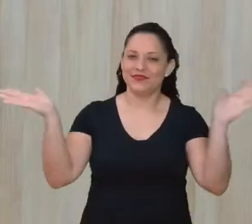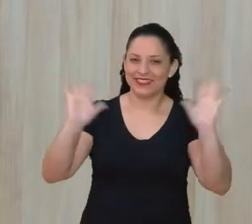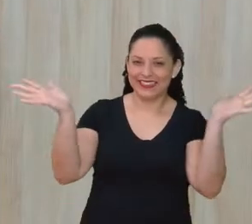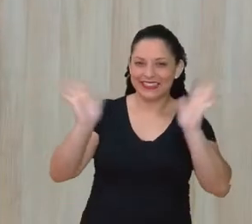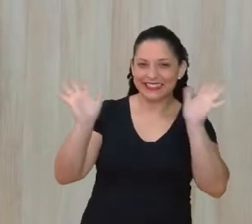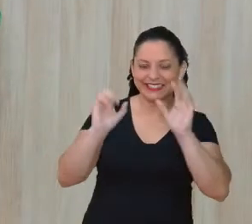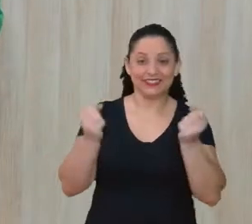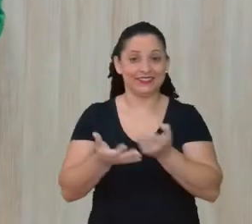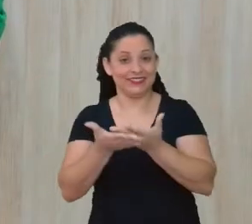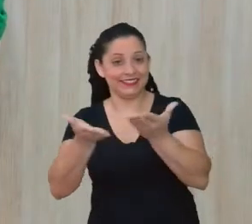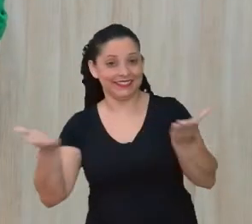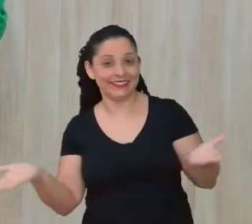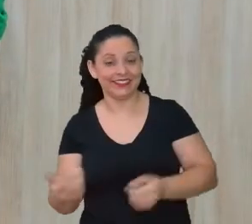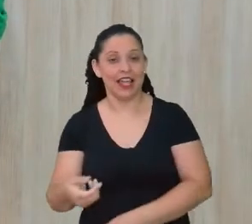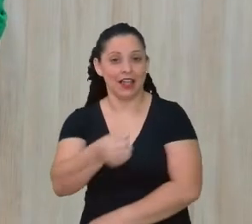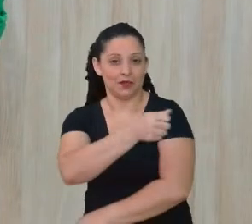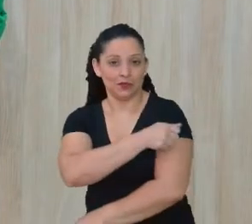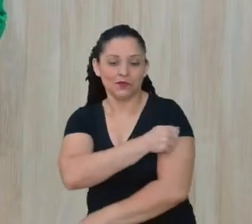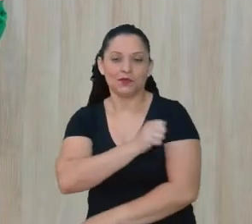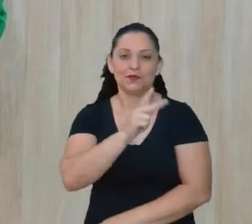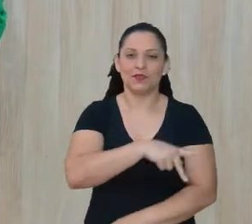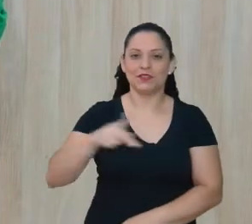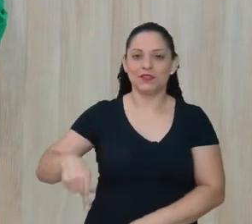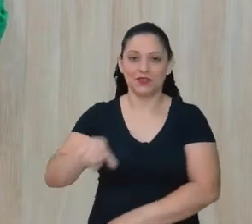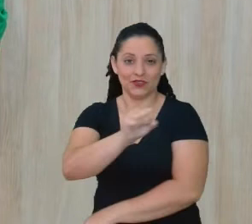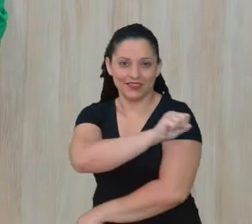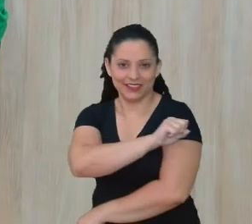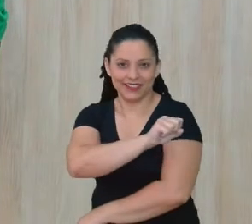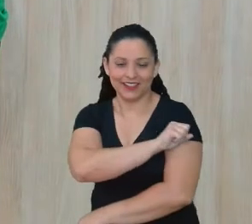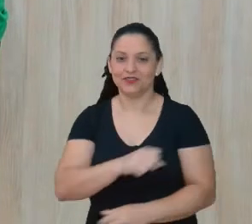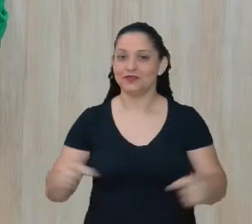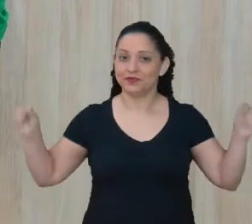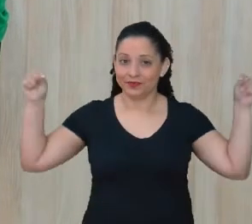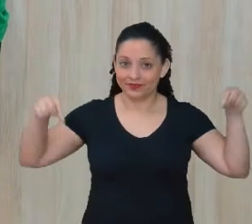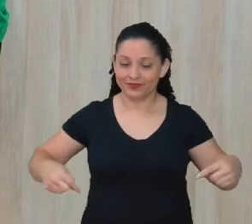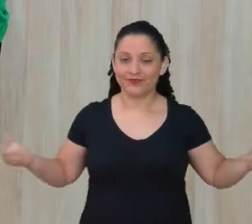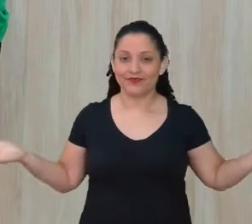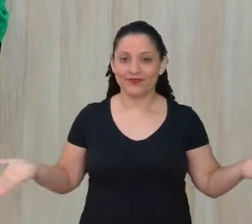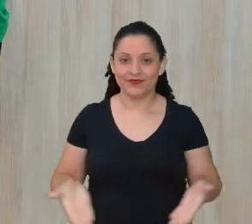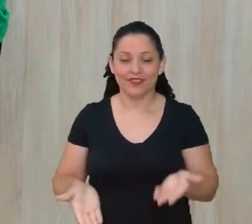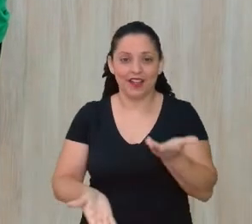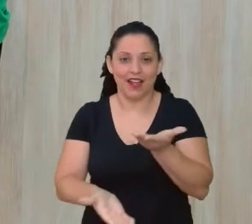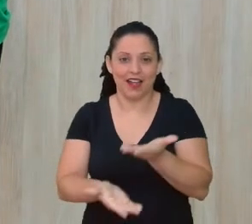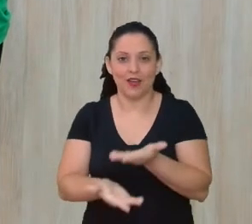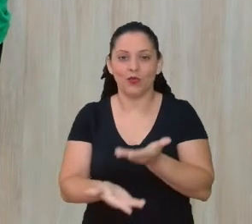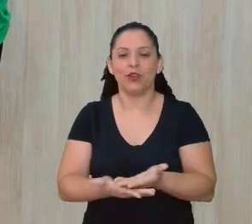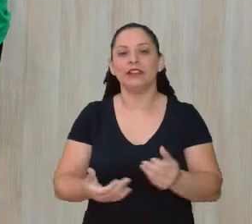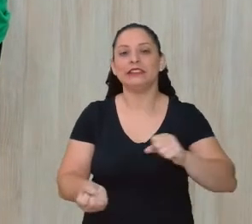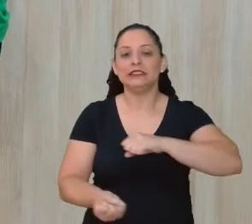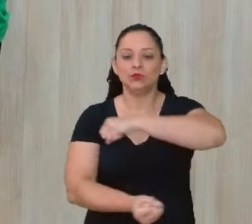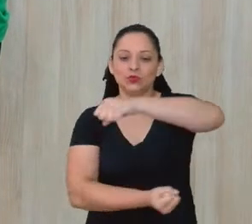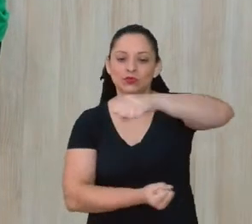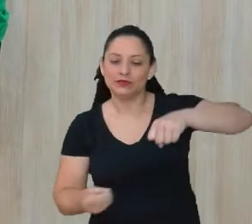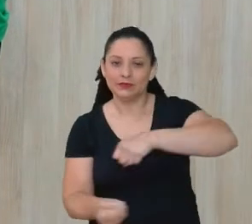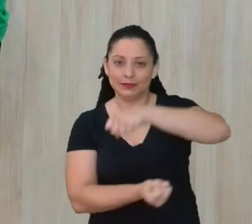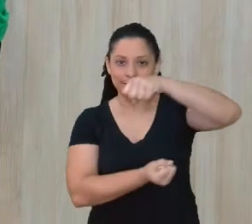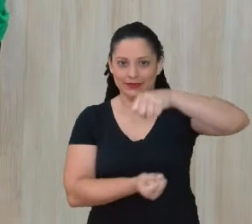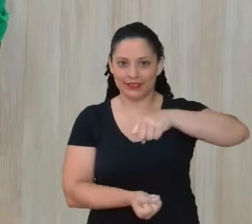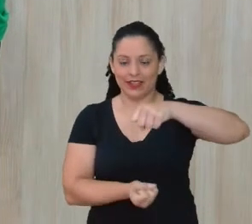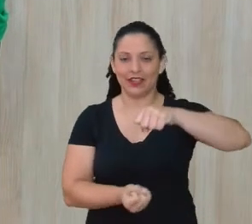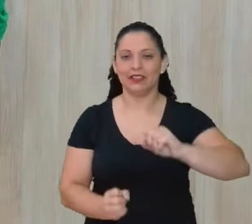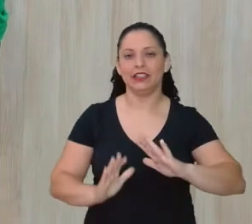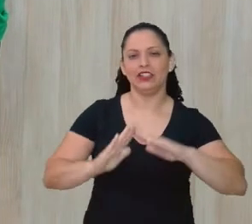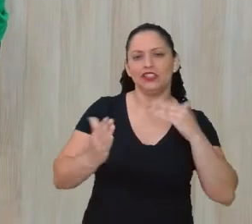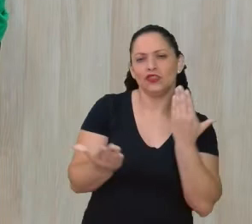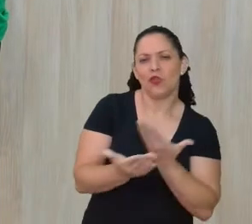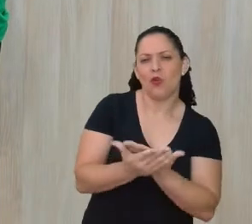Olá, estudantes e professores do oitavo ano. Estamos aqui mais uma aula de sustentabilidade da Escola Municipal